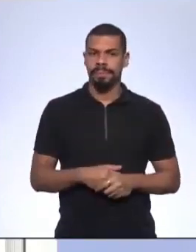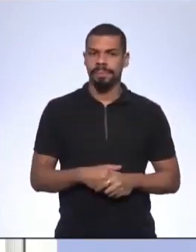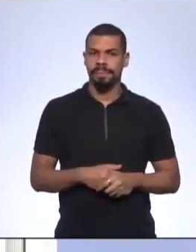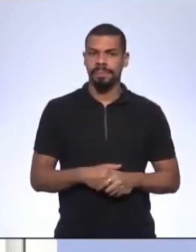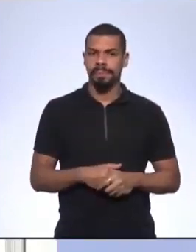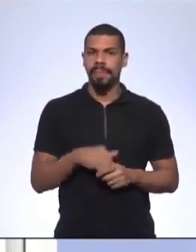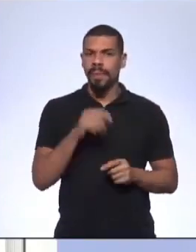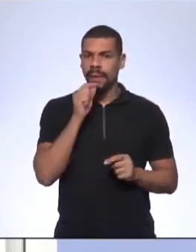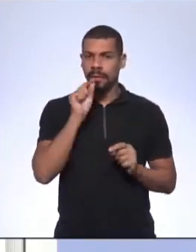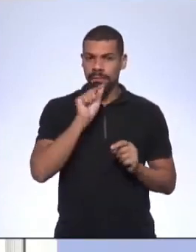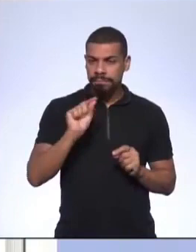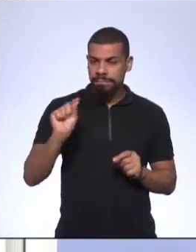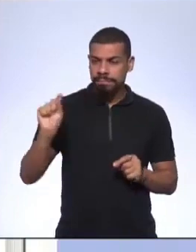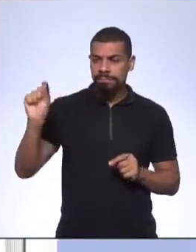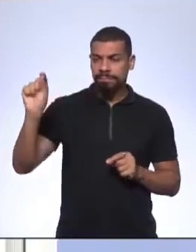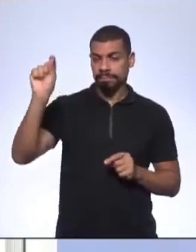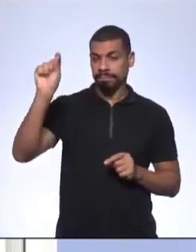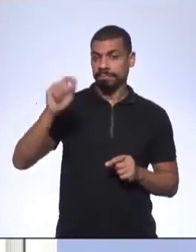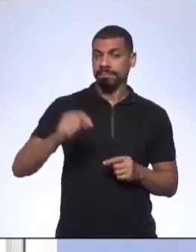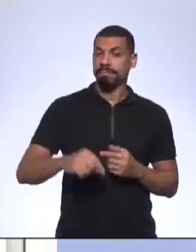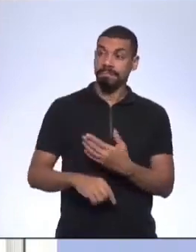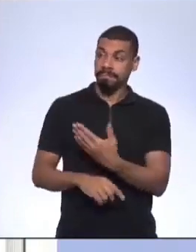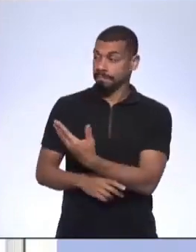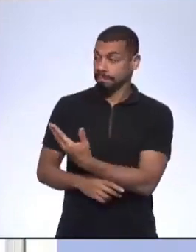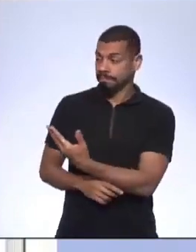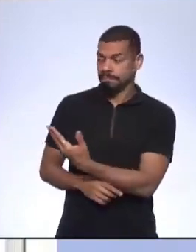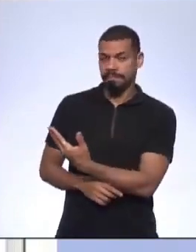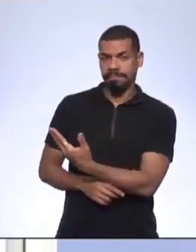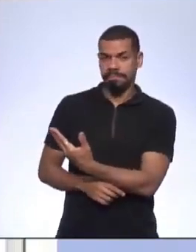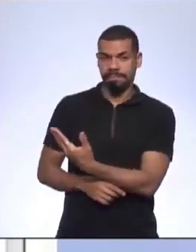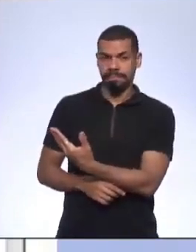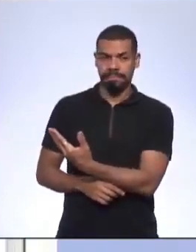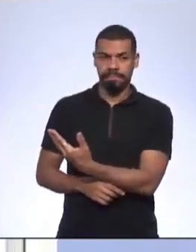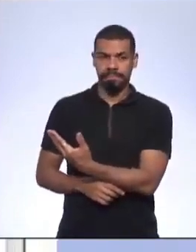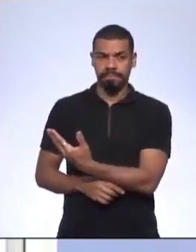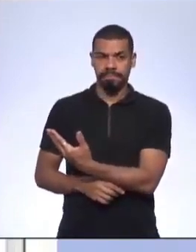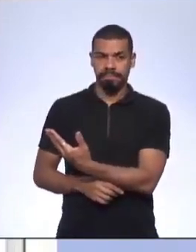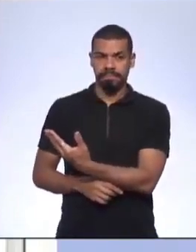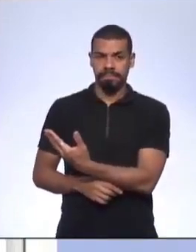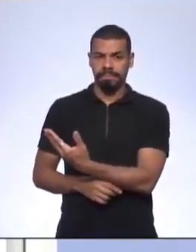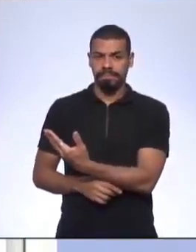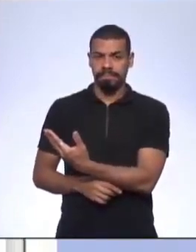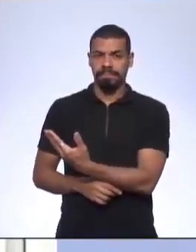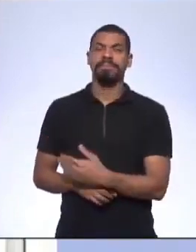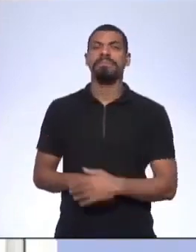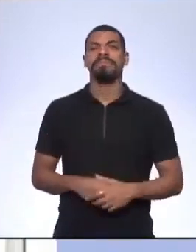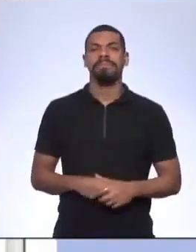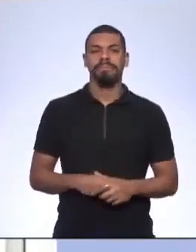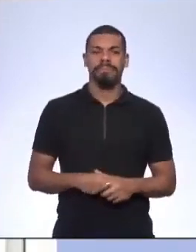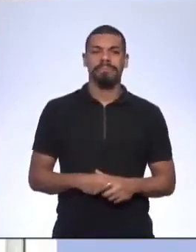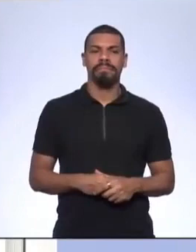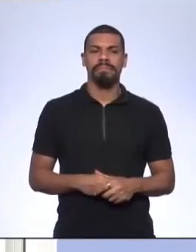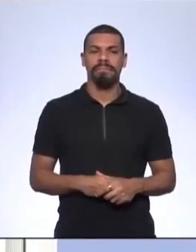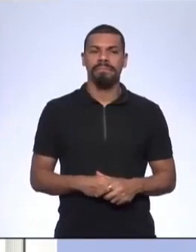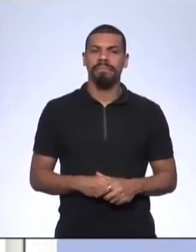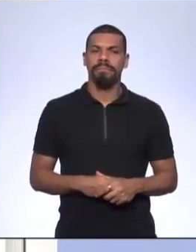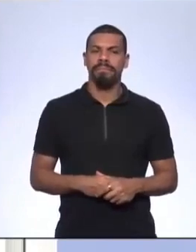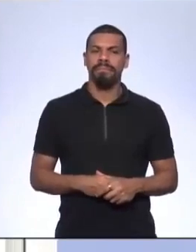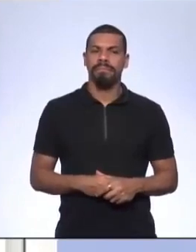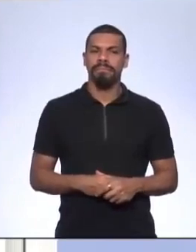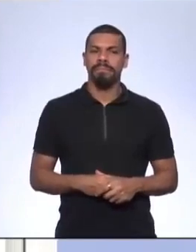um acompanhamento do movimento da Terra e tudo mais, até chegar numa velocidade orbital certinha e pronto, beleza, está lá